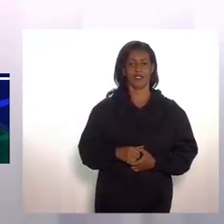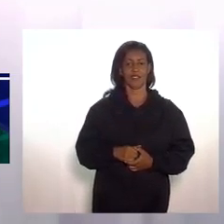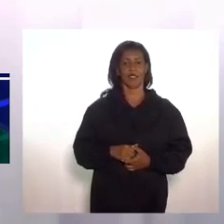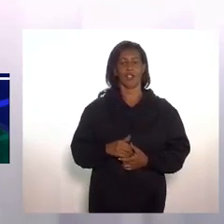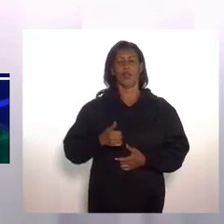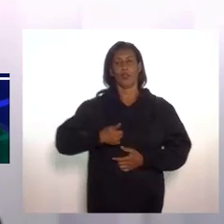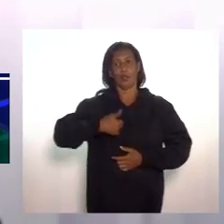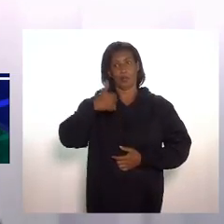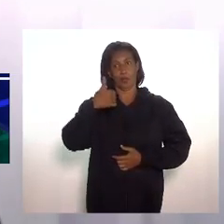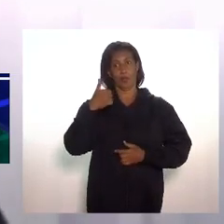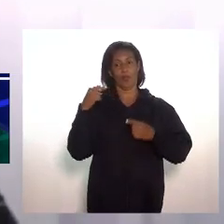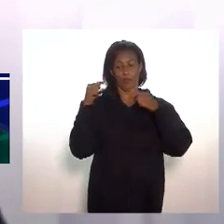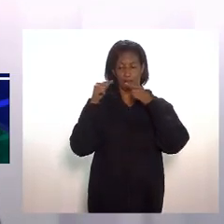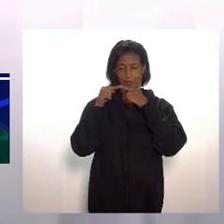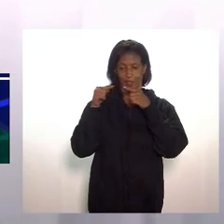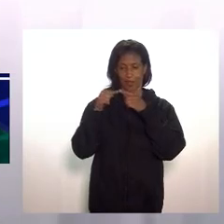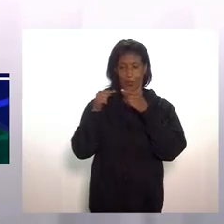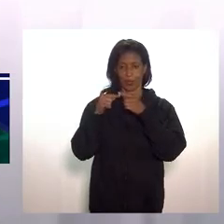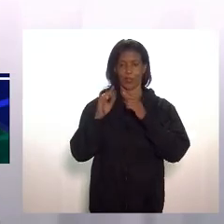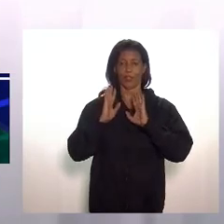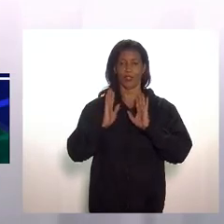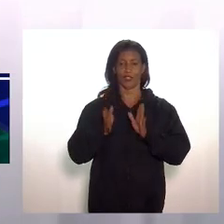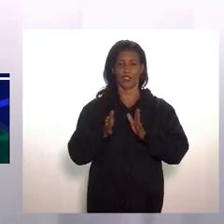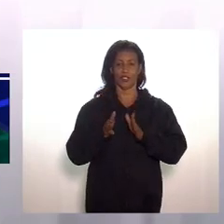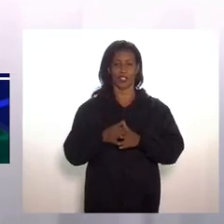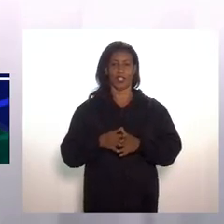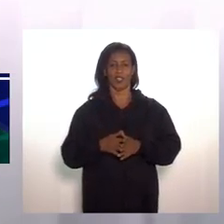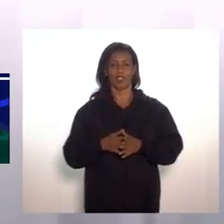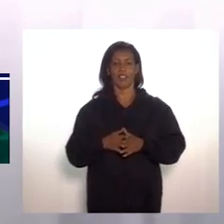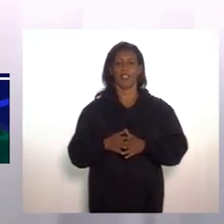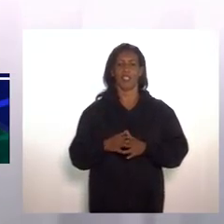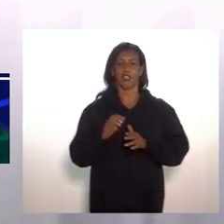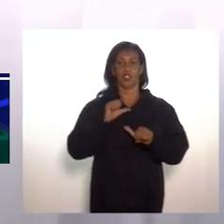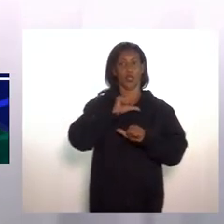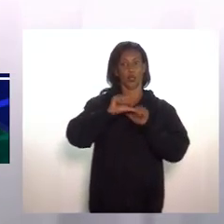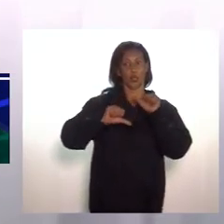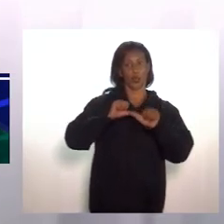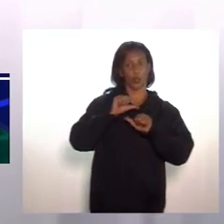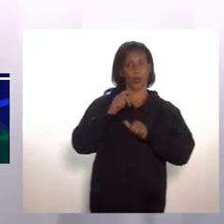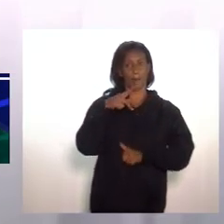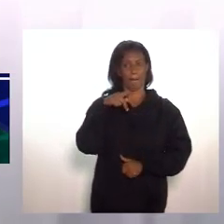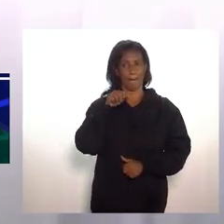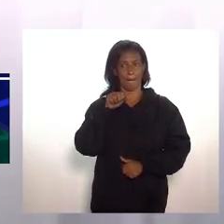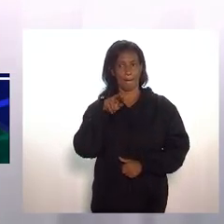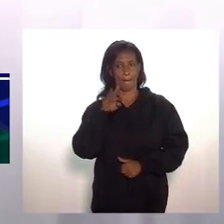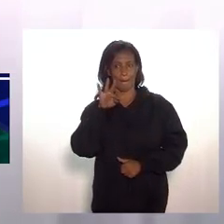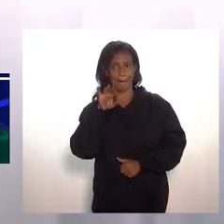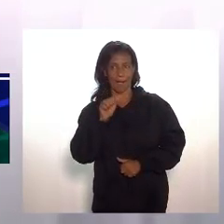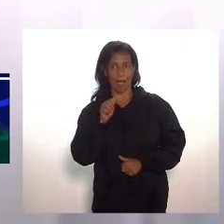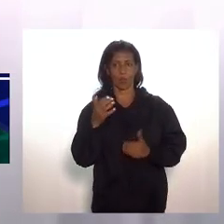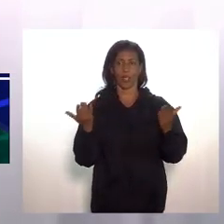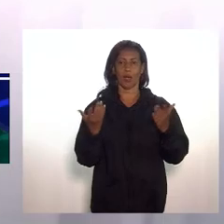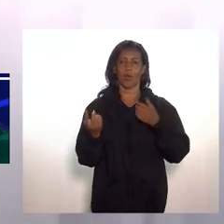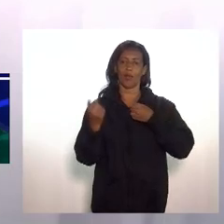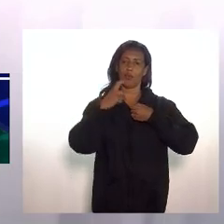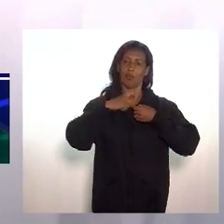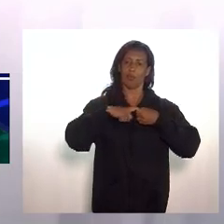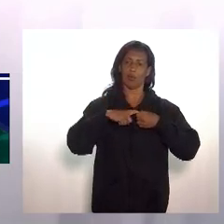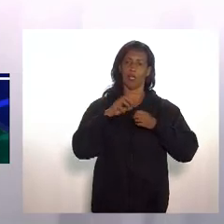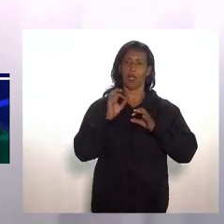melhor, no acordo que nós fizemos de tocar a pauta, e agora retomamos as discussões do projeto